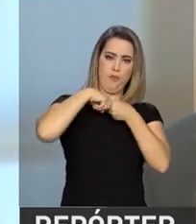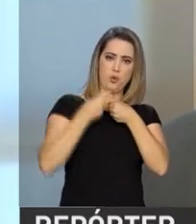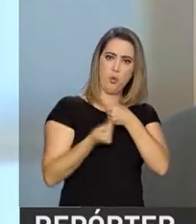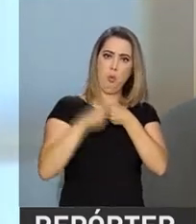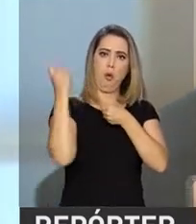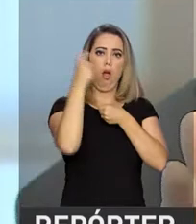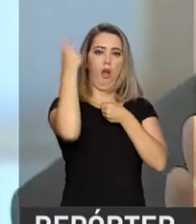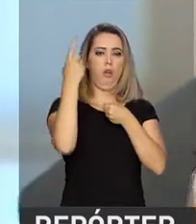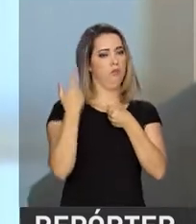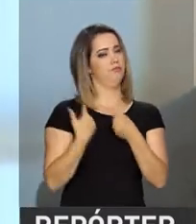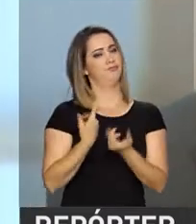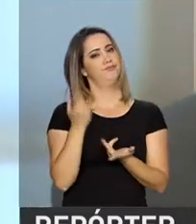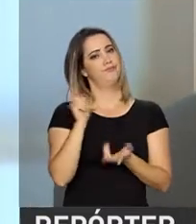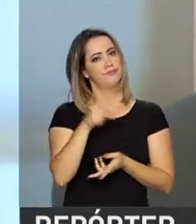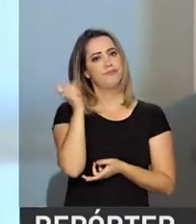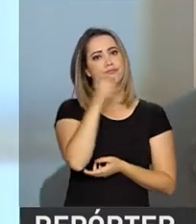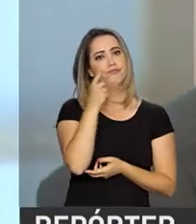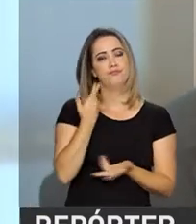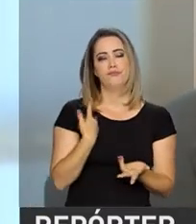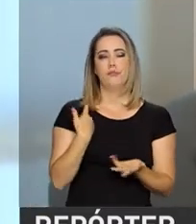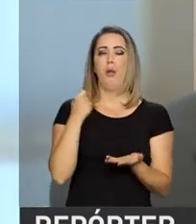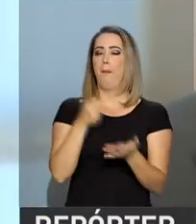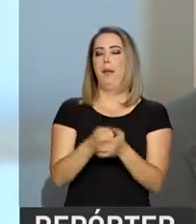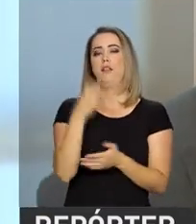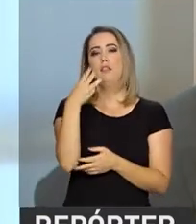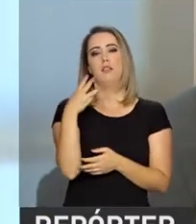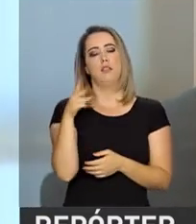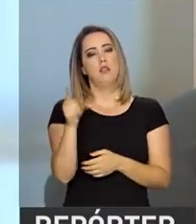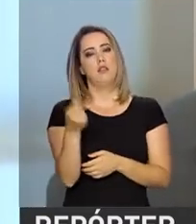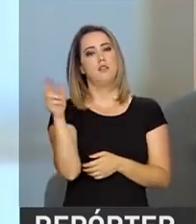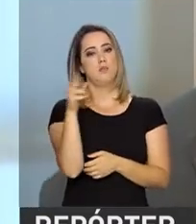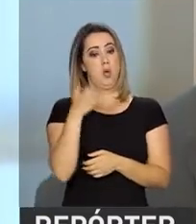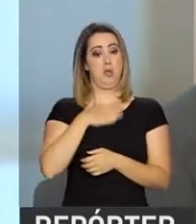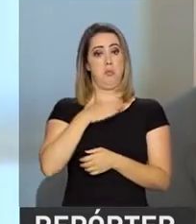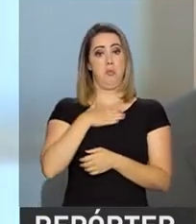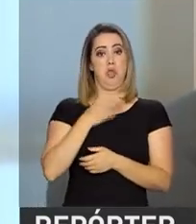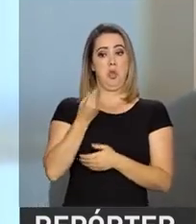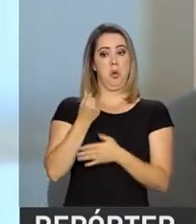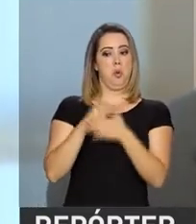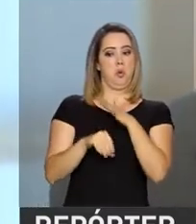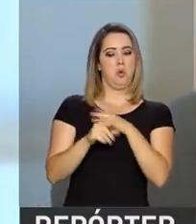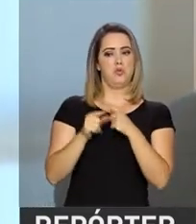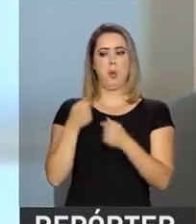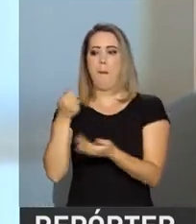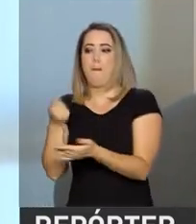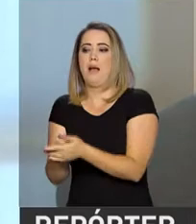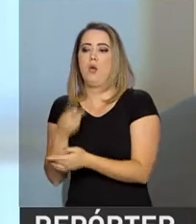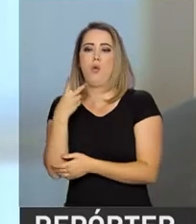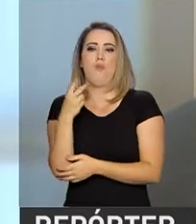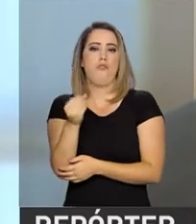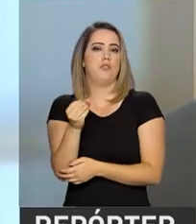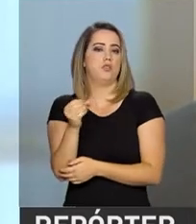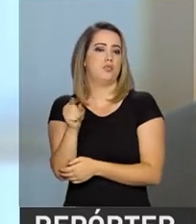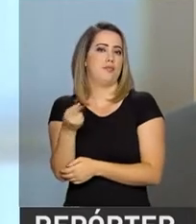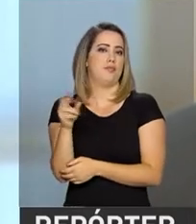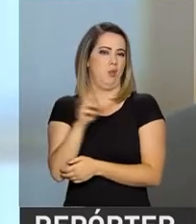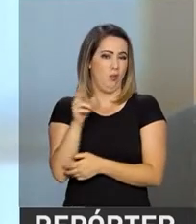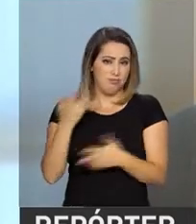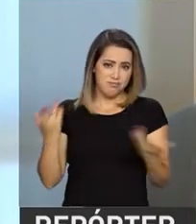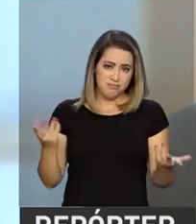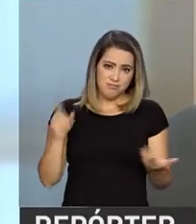superior àquilo. Ah, deposita R$3.000, R$4.000 na minha conta, que eu te pago R$20.000, R$30.000. Isso